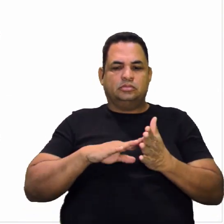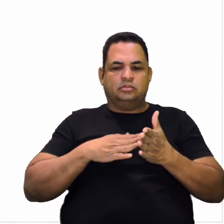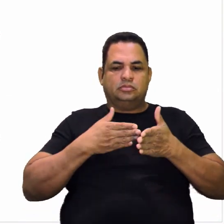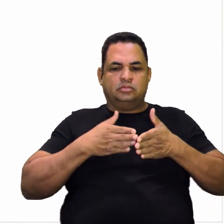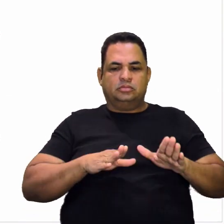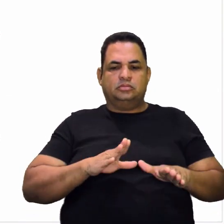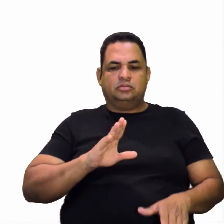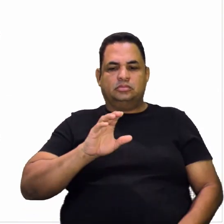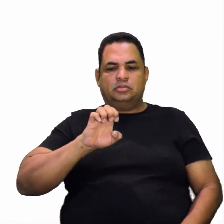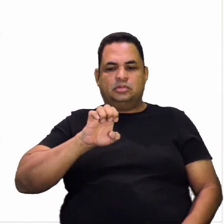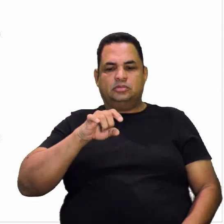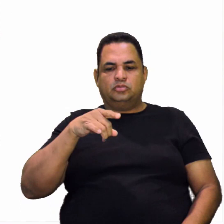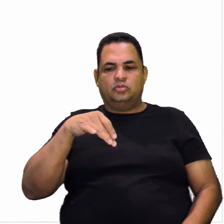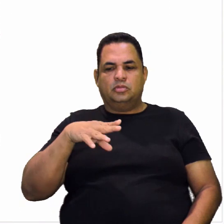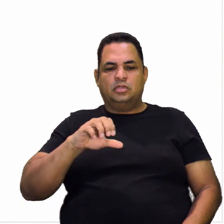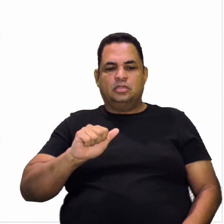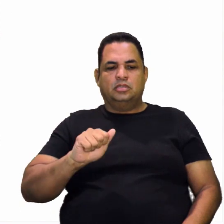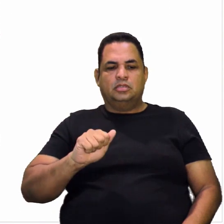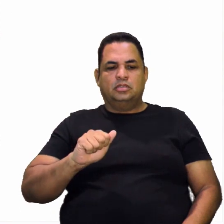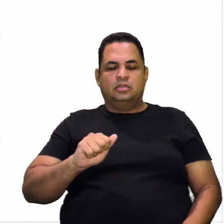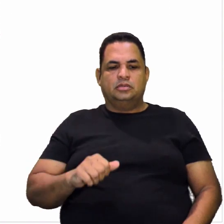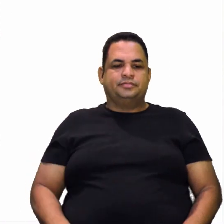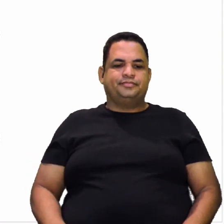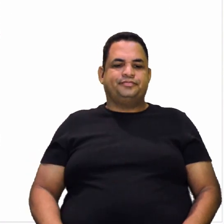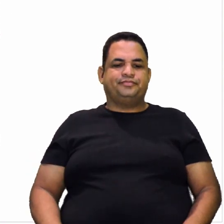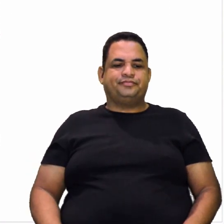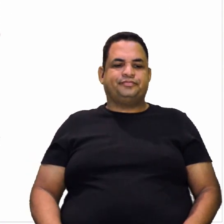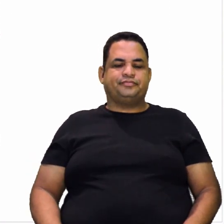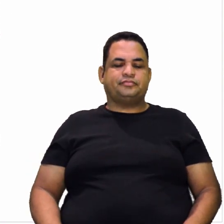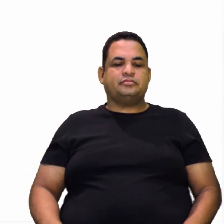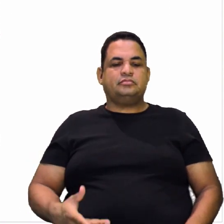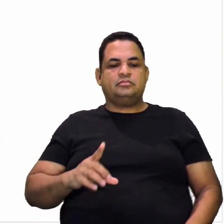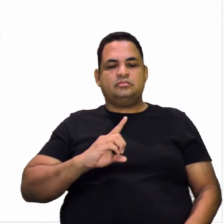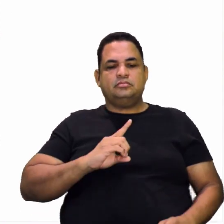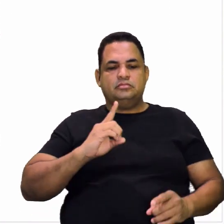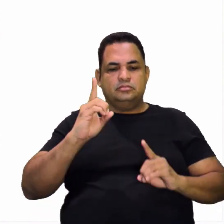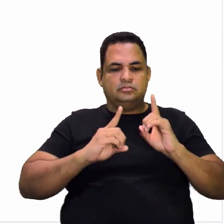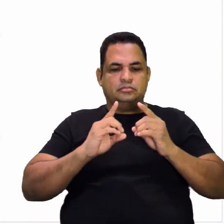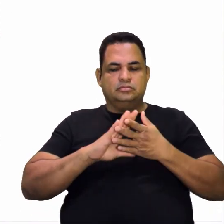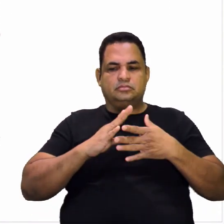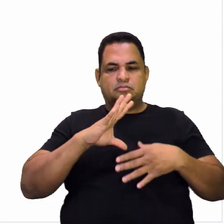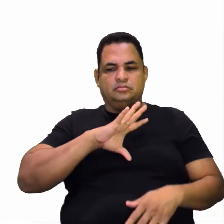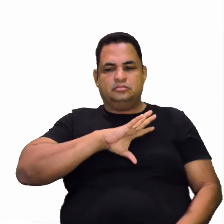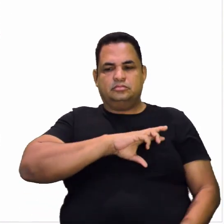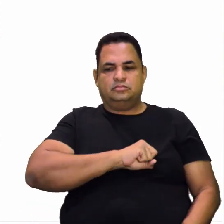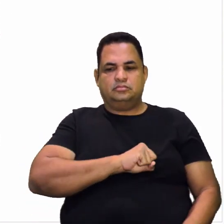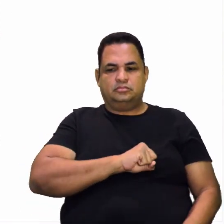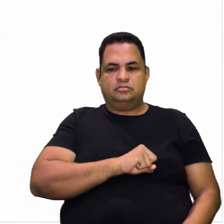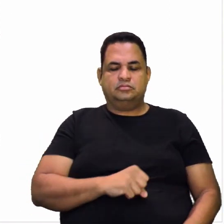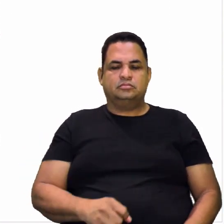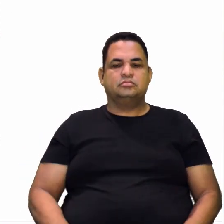nascida da espuma, é considerado a deusa do amor.